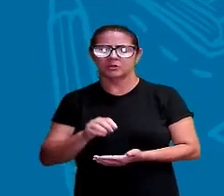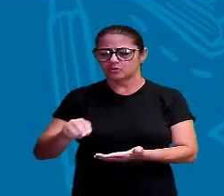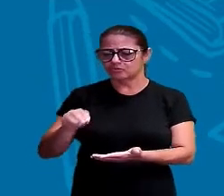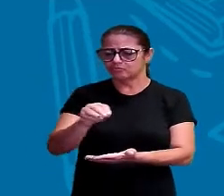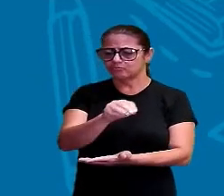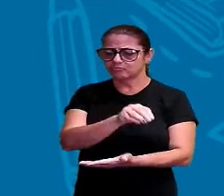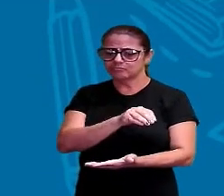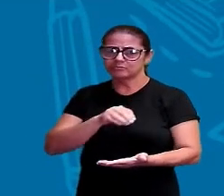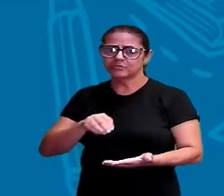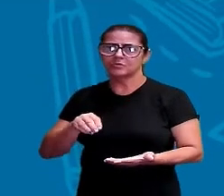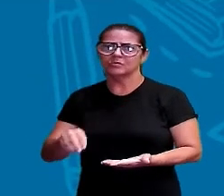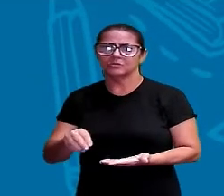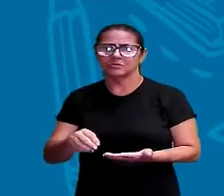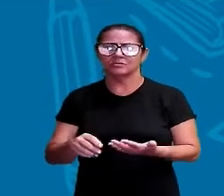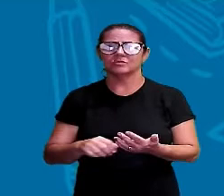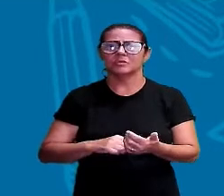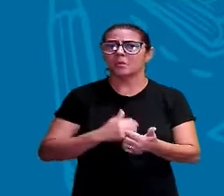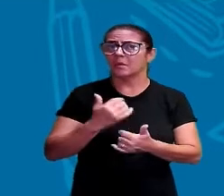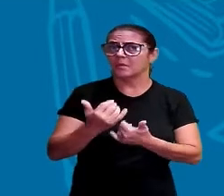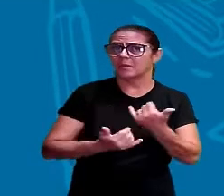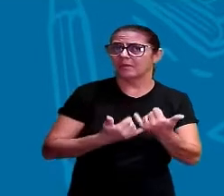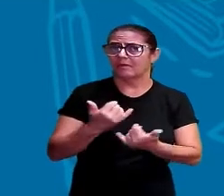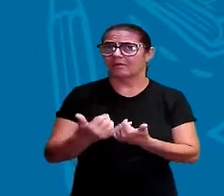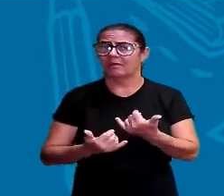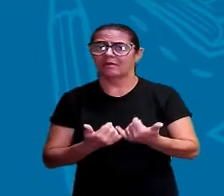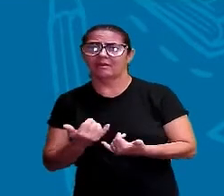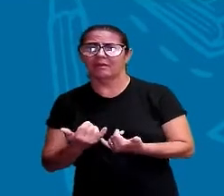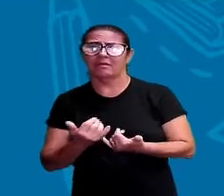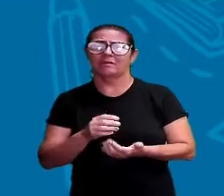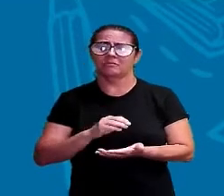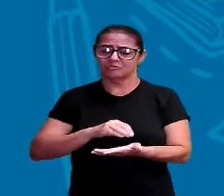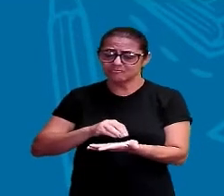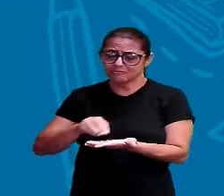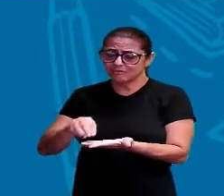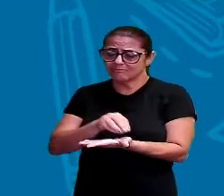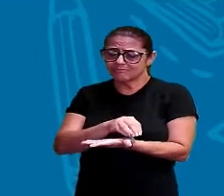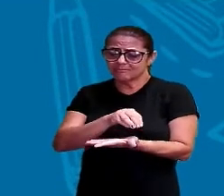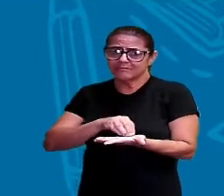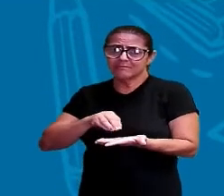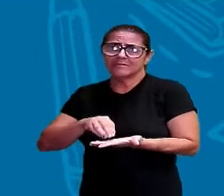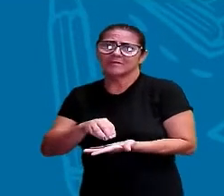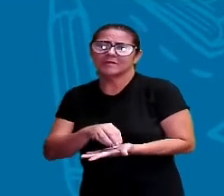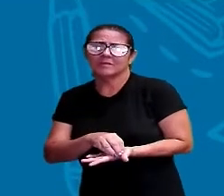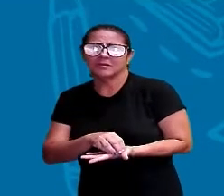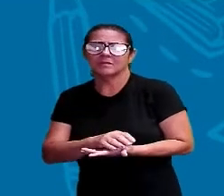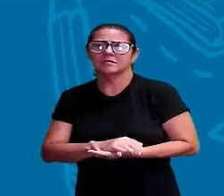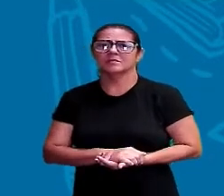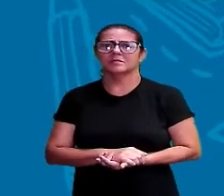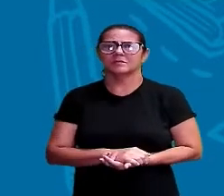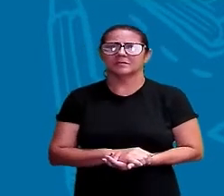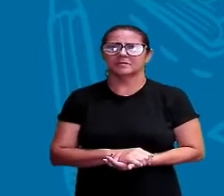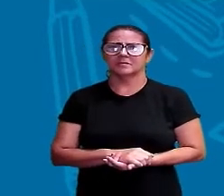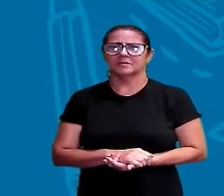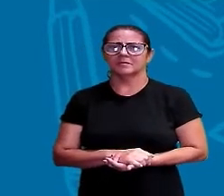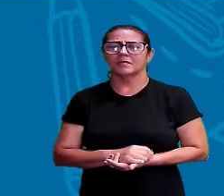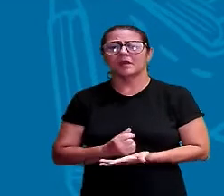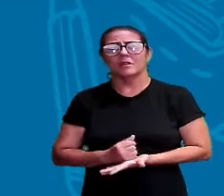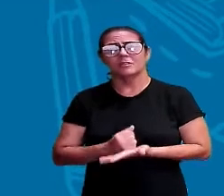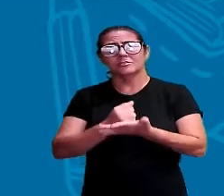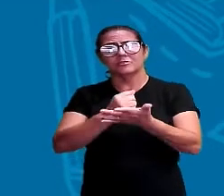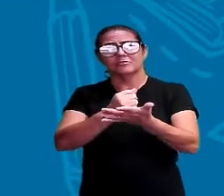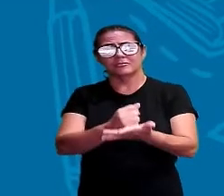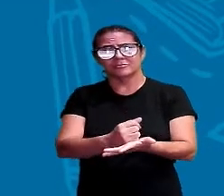xadrez. Verbo help, segue a mesma linha de raciocínio. To help é